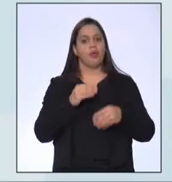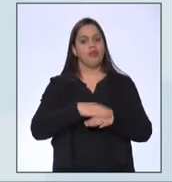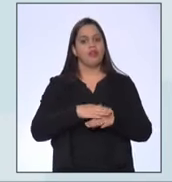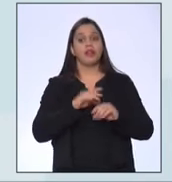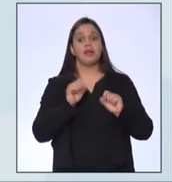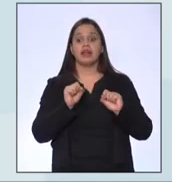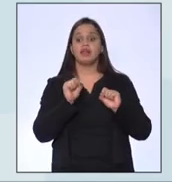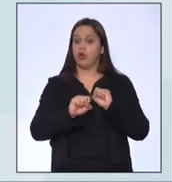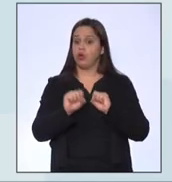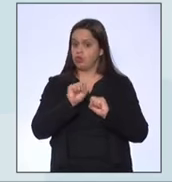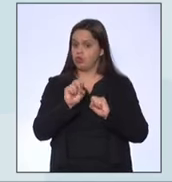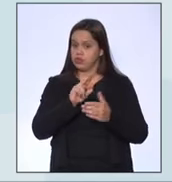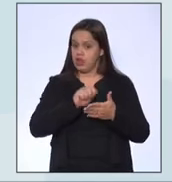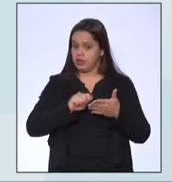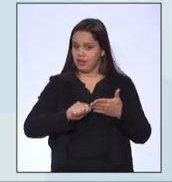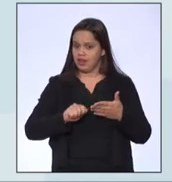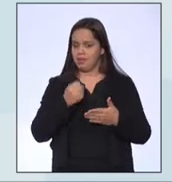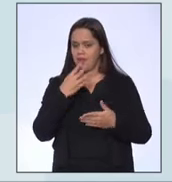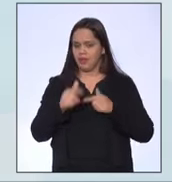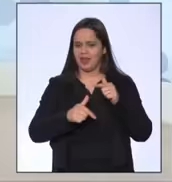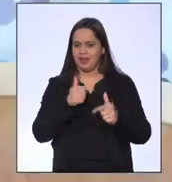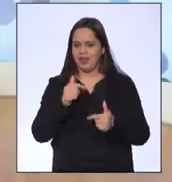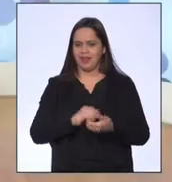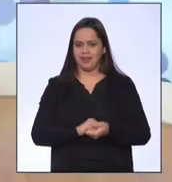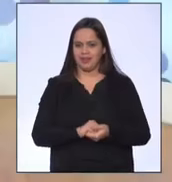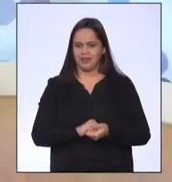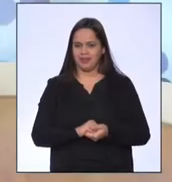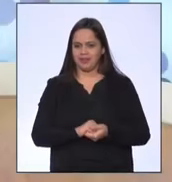uma escrita, beleza? Bom trabalho para vocês, pessoal.